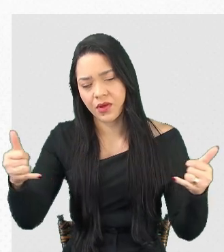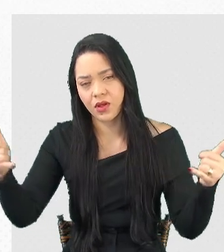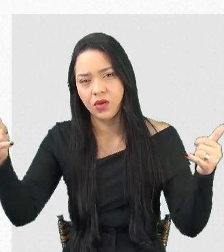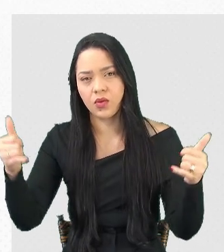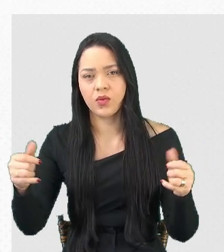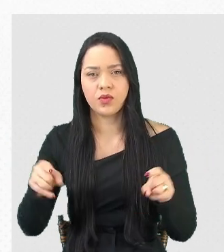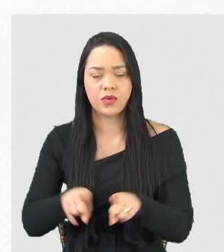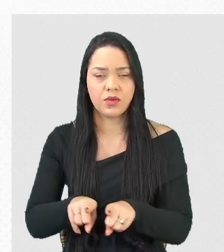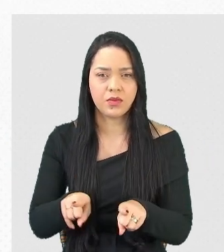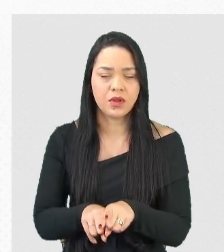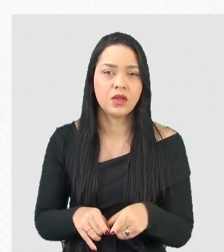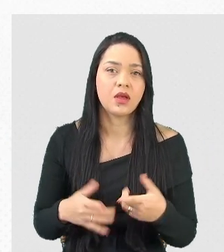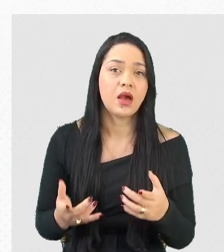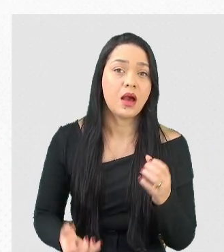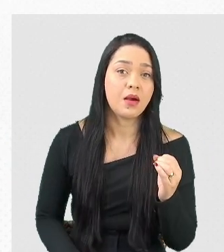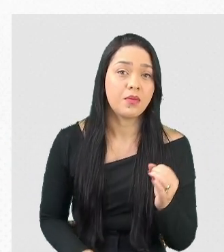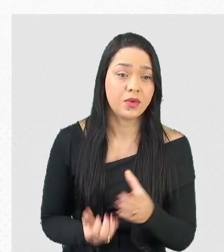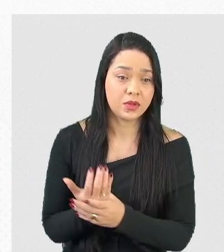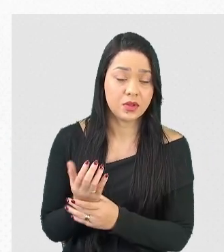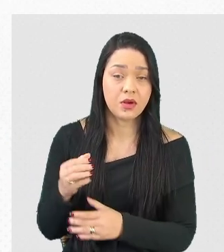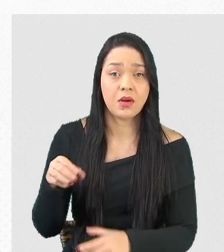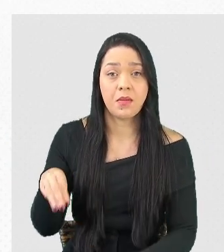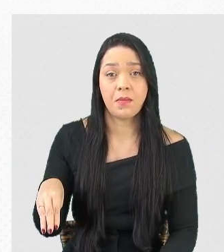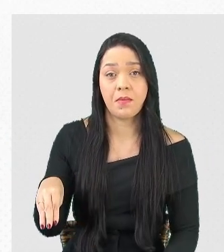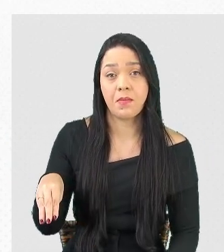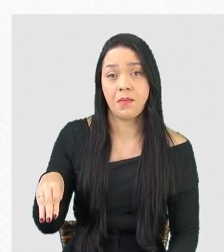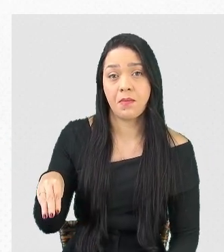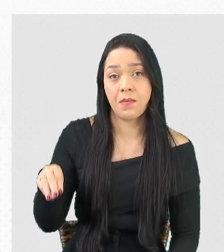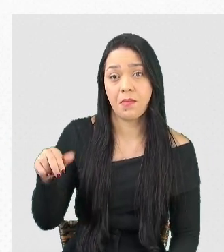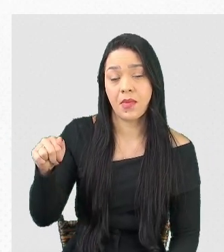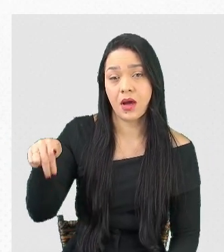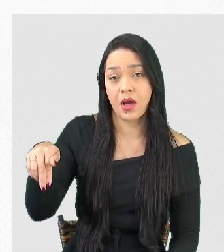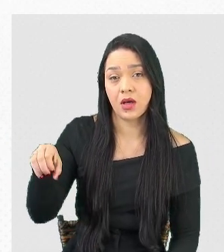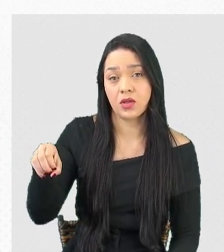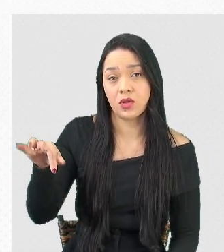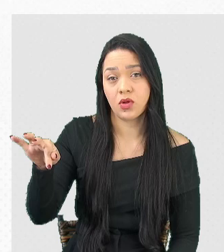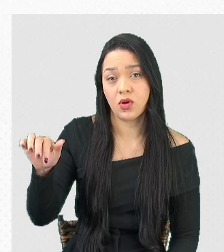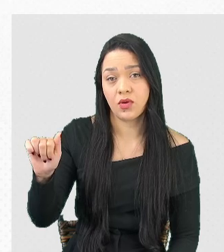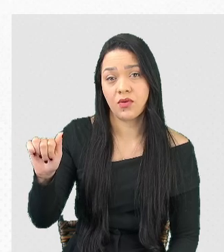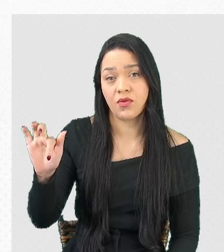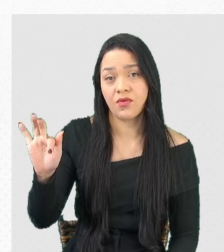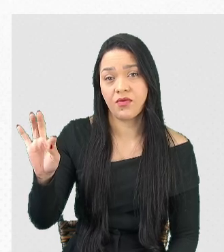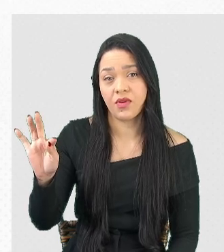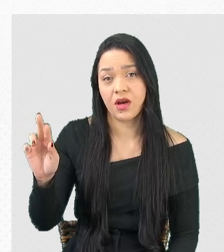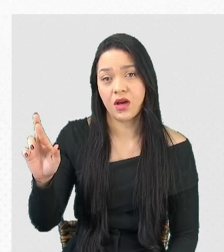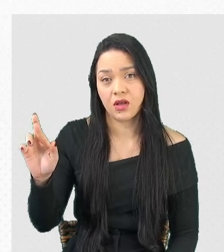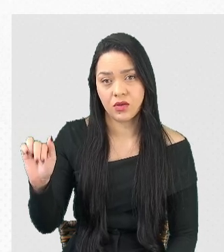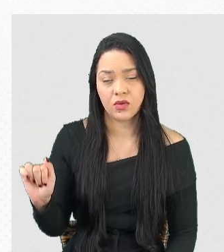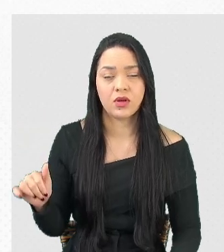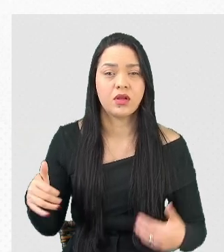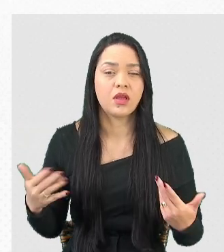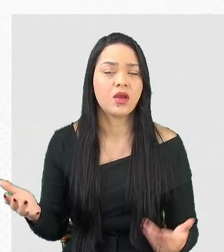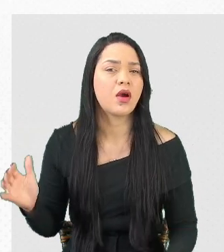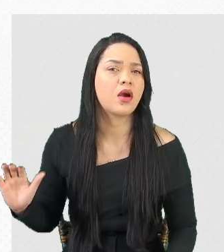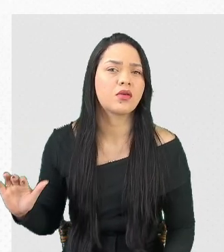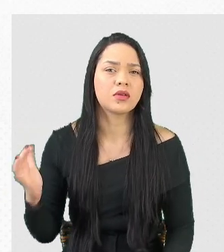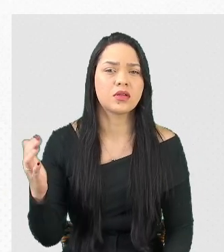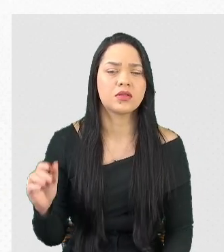roupas fabricadas com essa lã. E aí o que acontece? O parlamento inglês entende que isso não dá